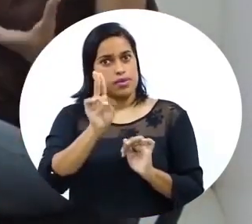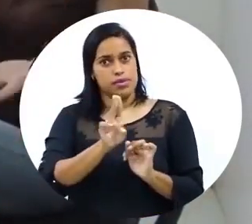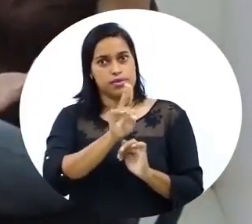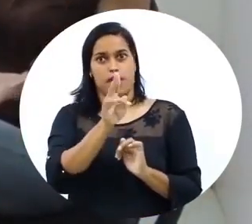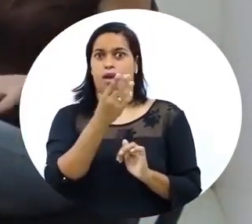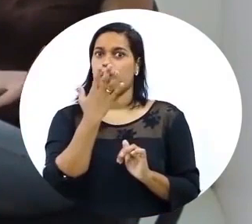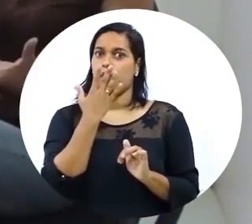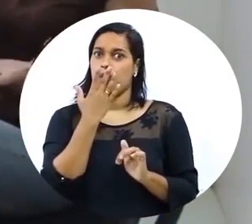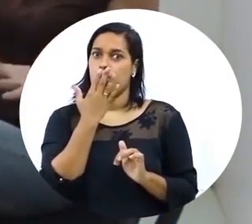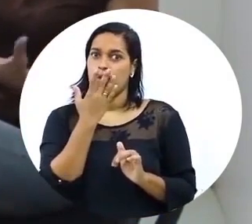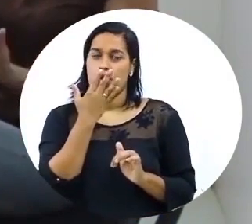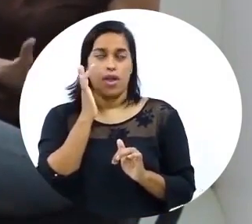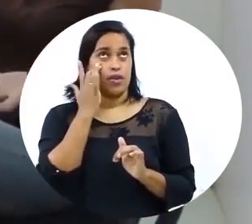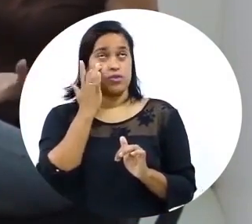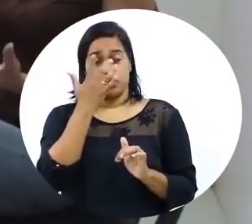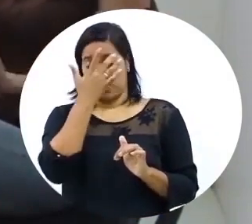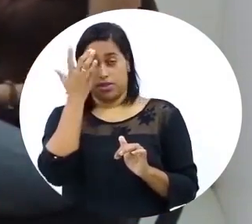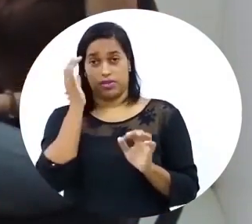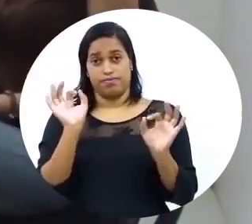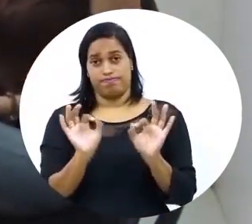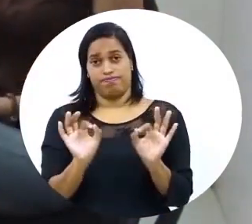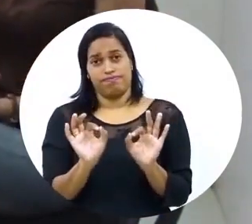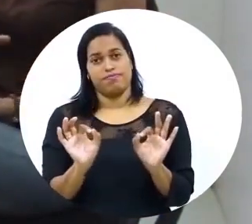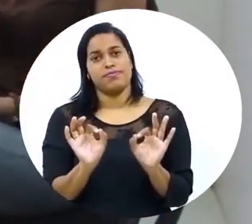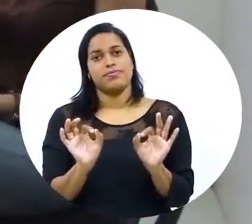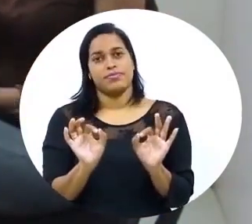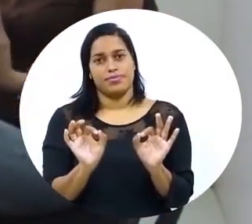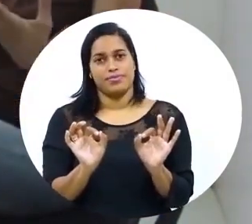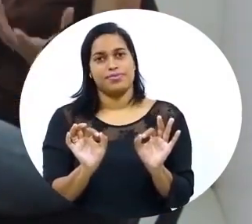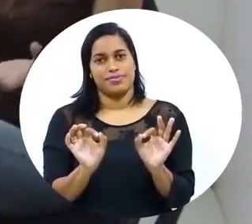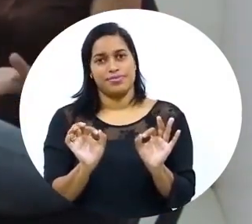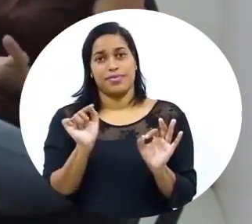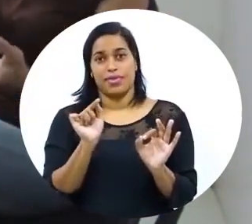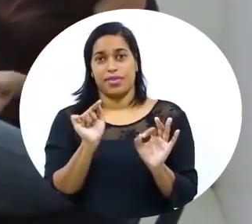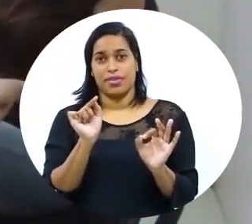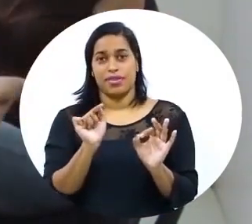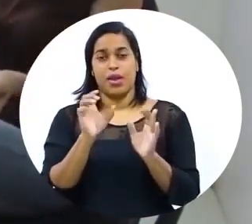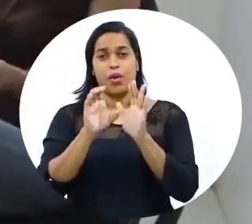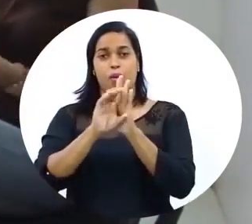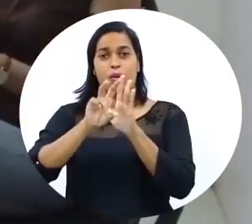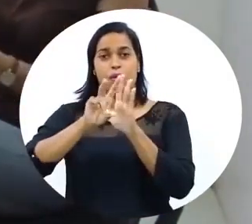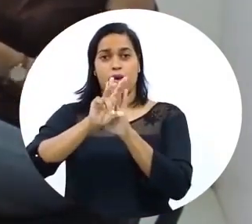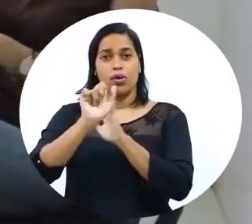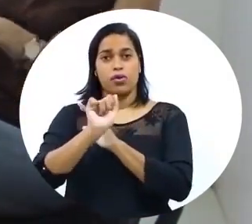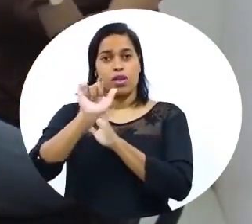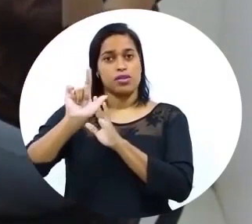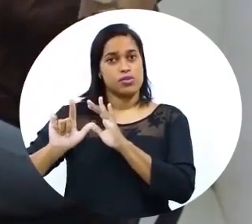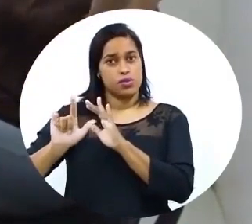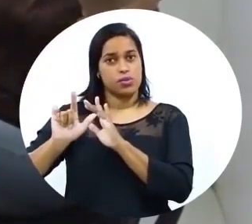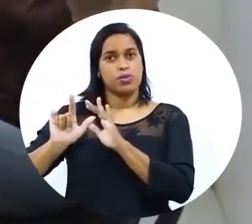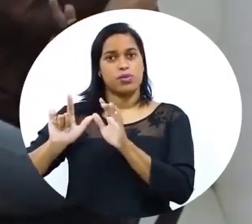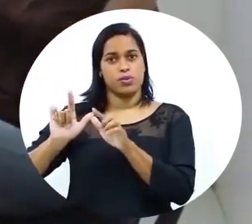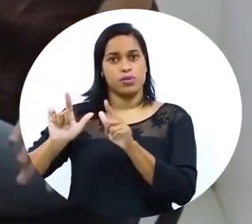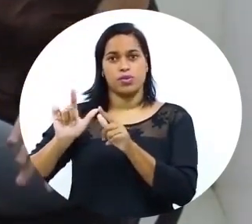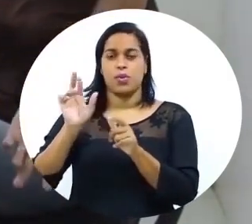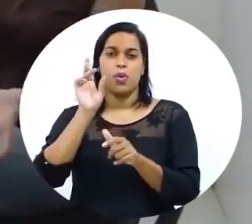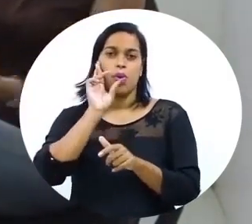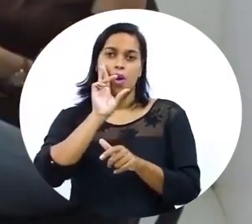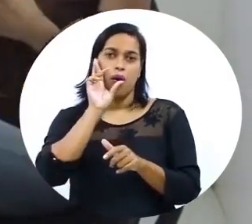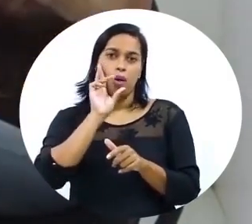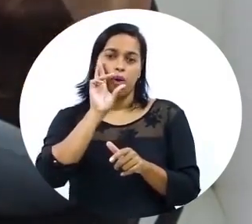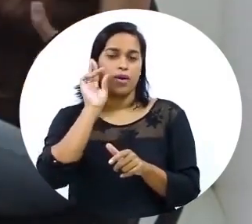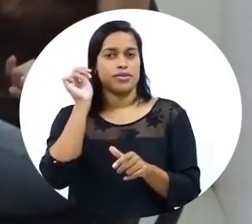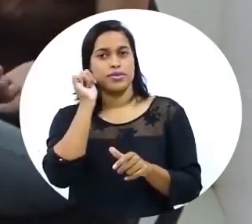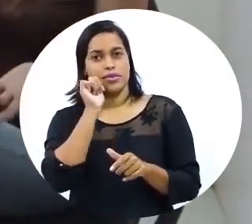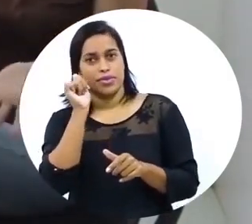tinha colorido, o pessoal achou o máximo, né? E a gente tem aqueles currículos azul, não, vou chamar a atenção, eu vou colocar os currículos rosa para as